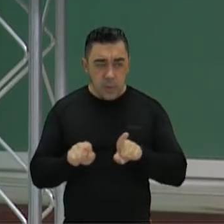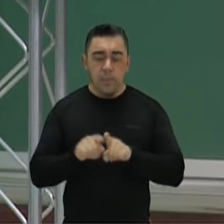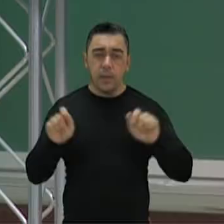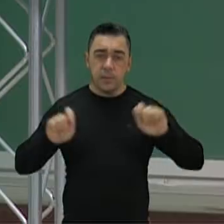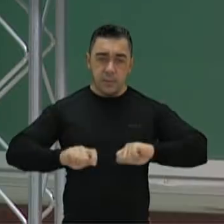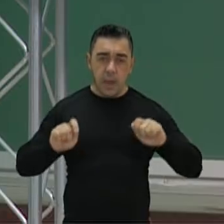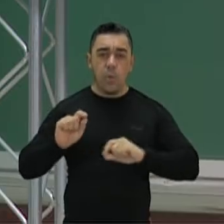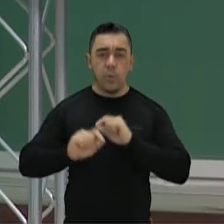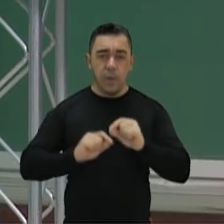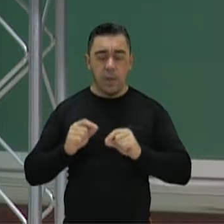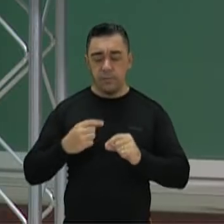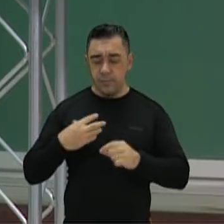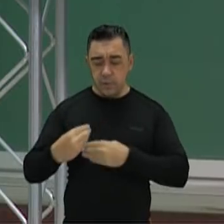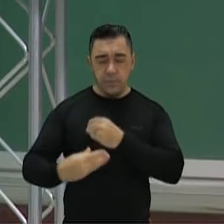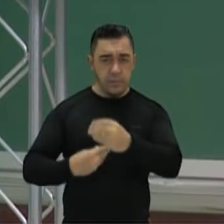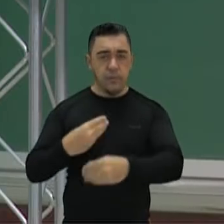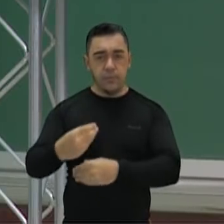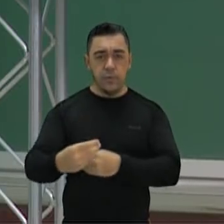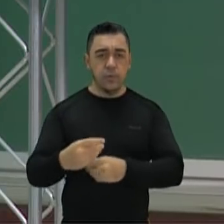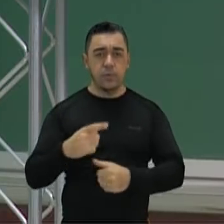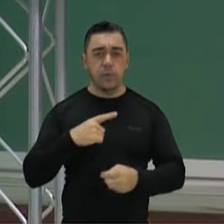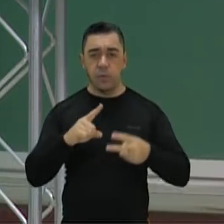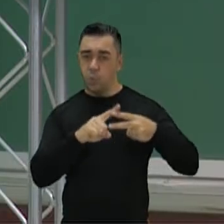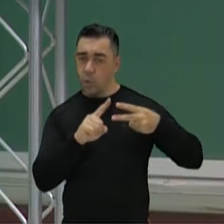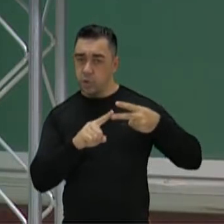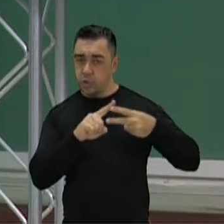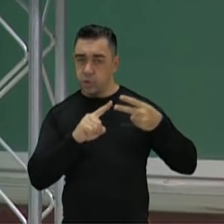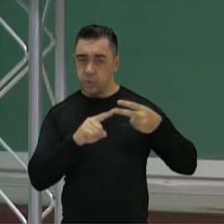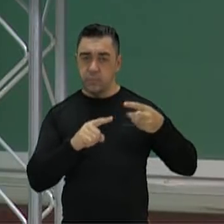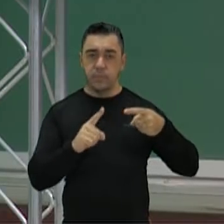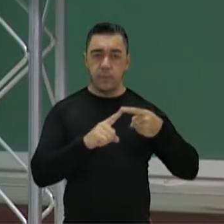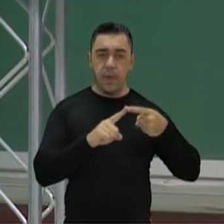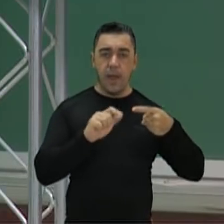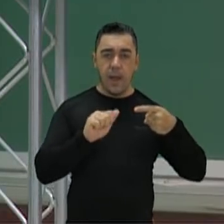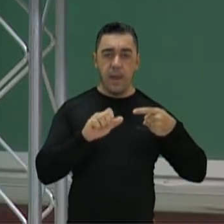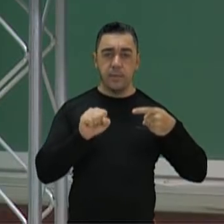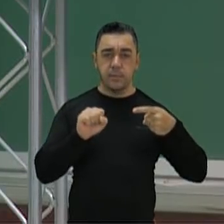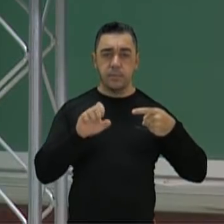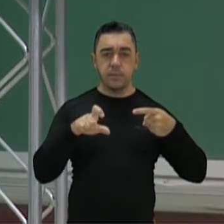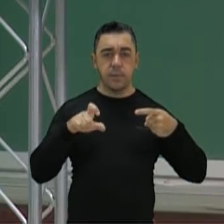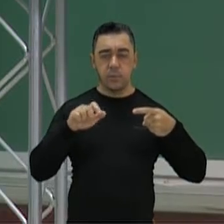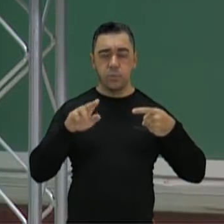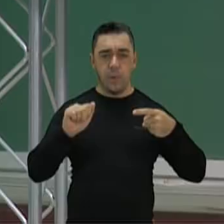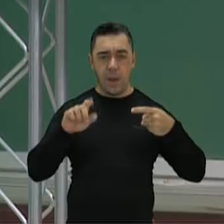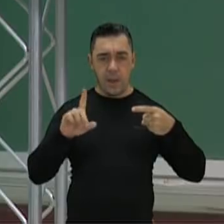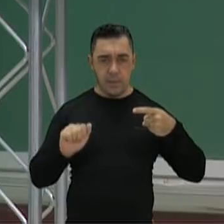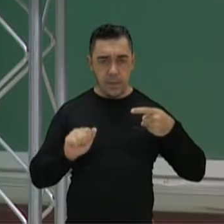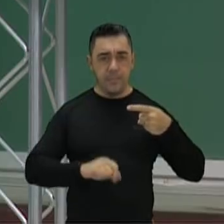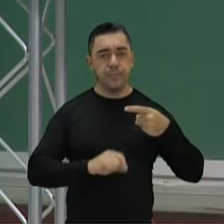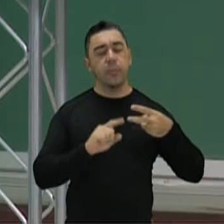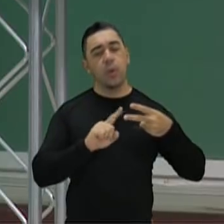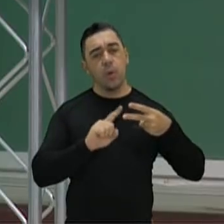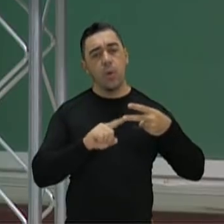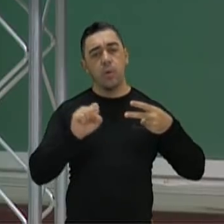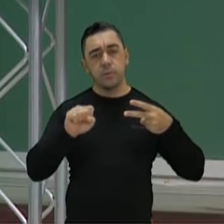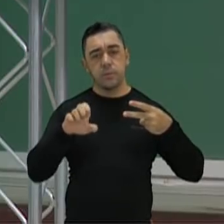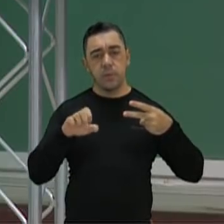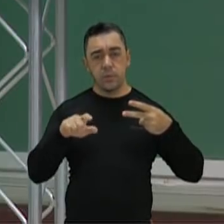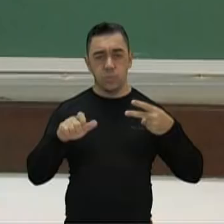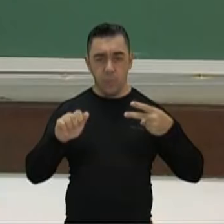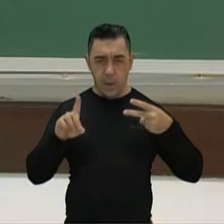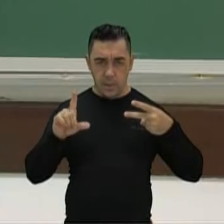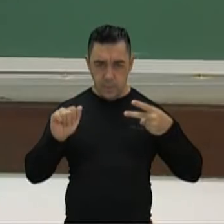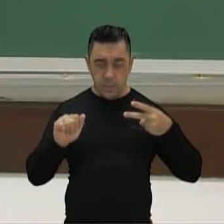de reproduzir que pode ser de 2 tipos. Lembra? Assexuada ou sexuada. Ele pode dar origem a um descendente,